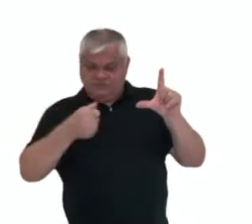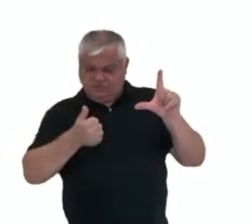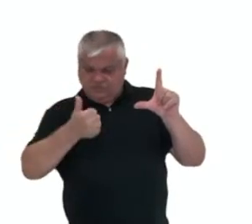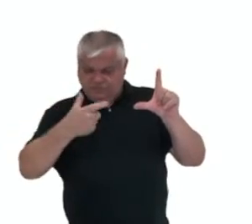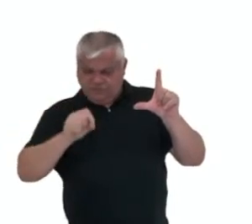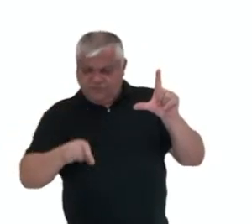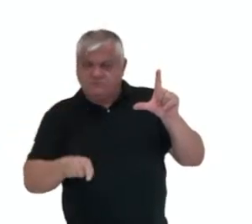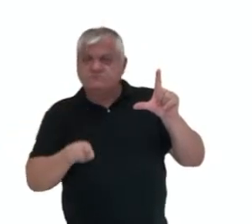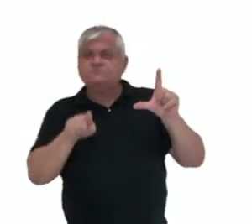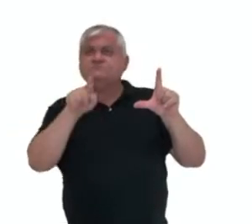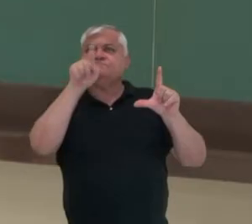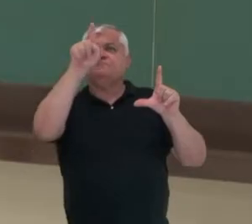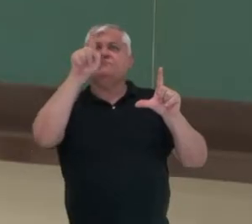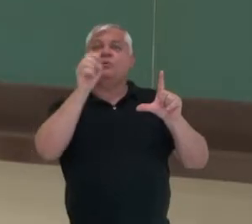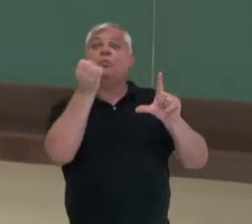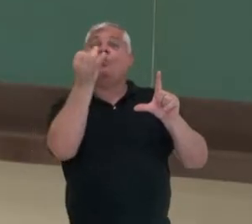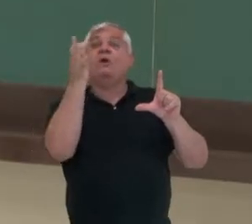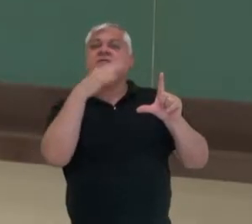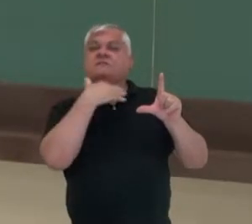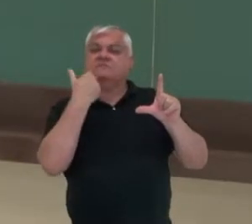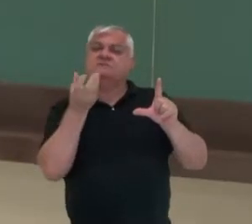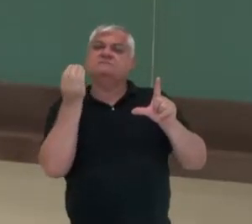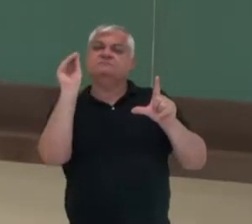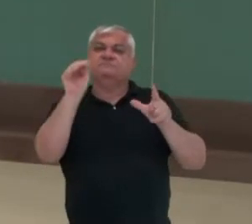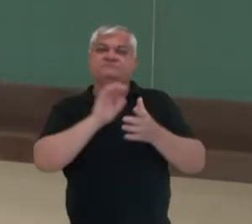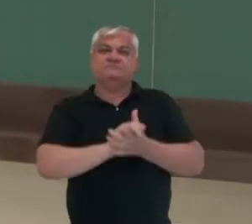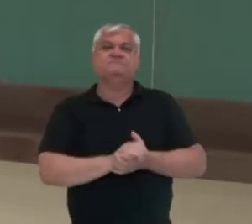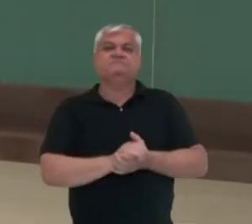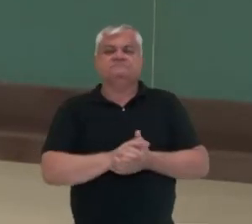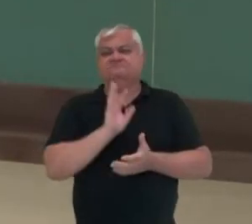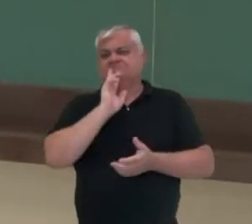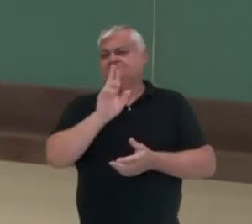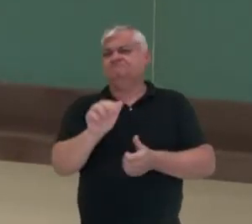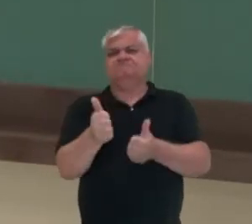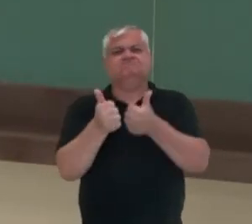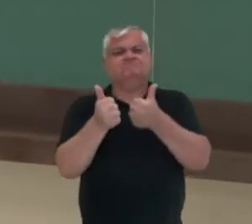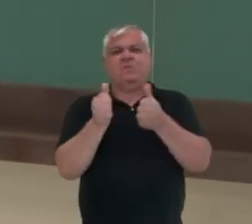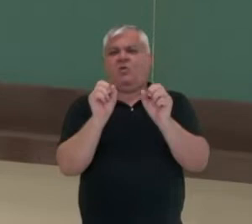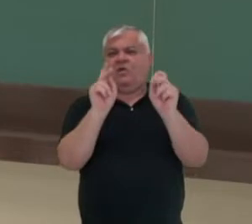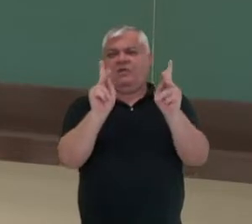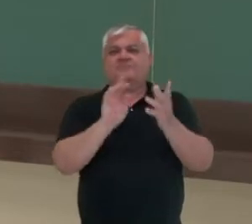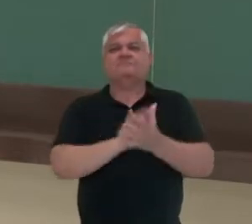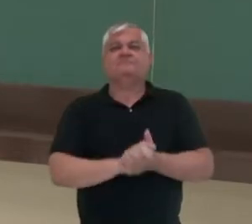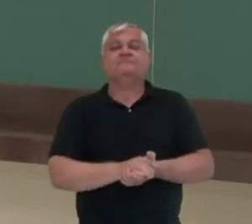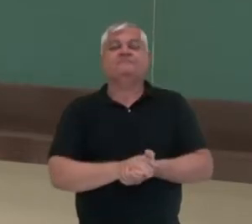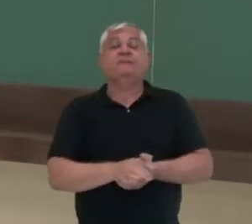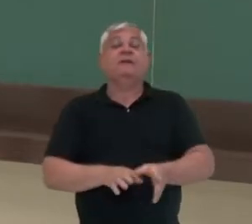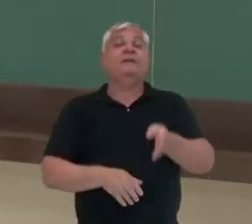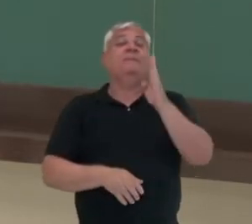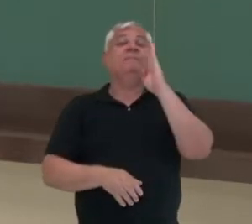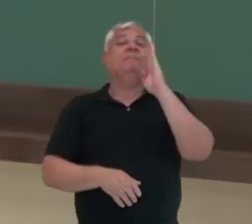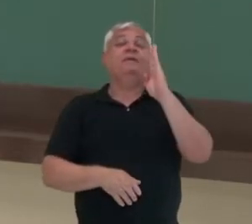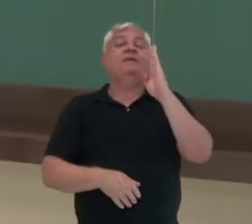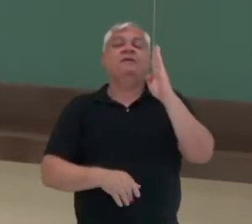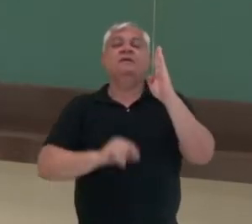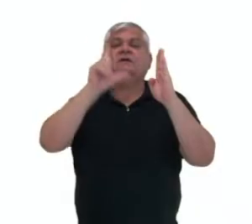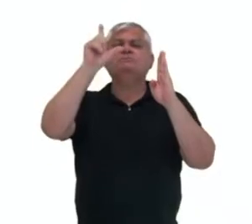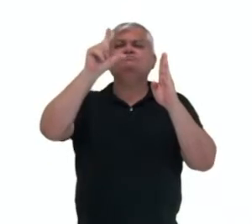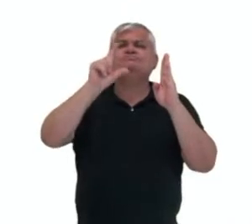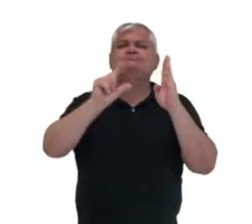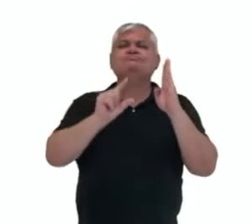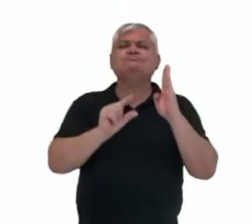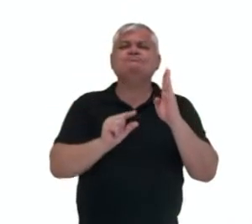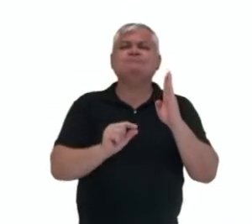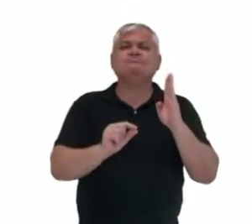44.812. Então, bate bem aqui em 2012, tá? Então, essa aí a gente já respondeu analisando o gráfico. E a maior redução, né? No caso ali,